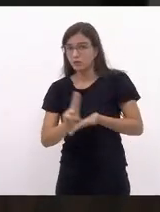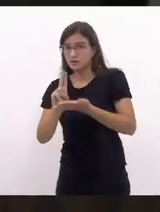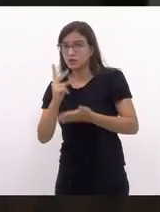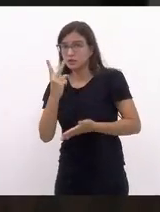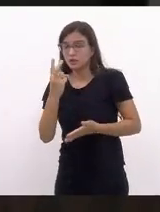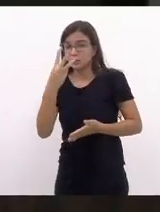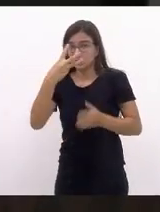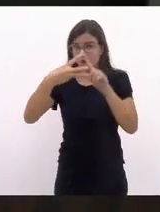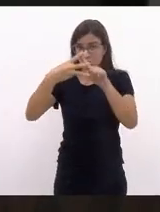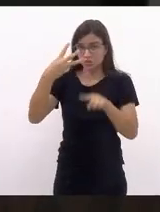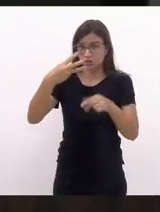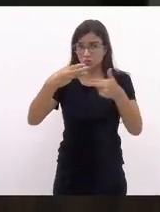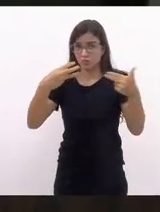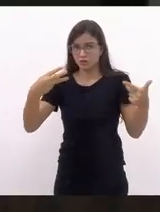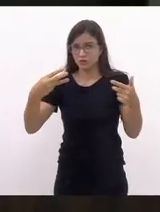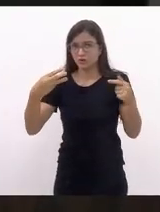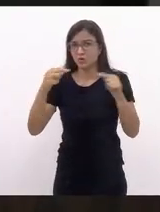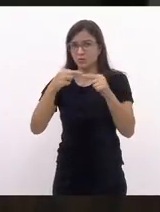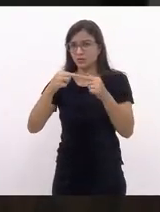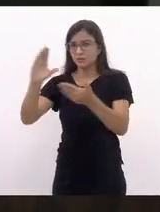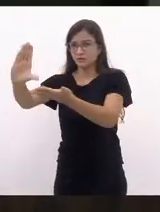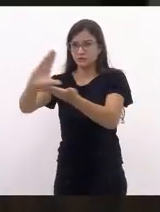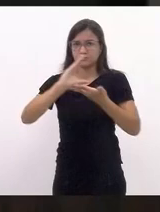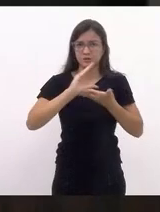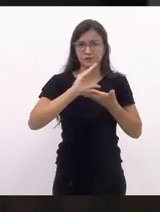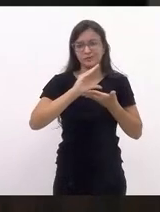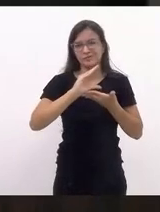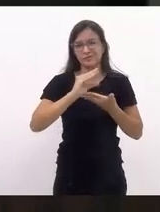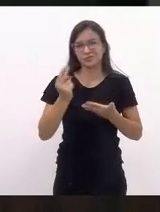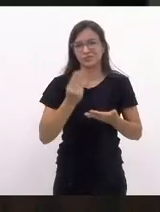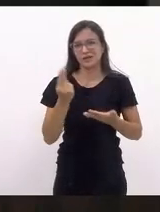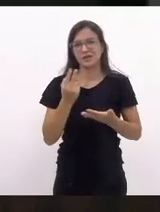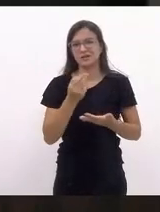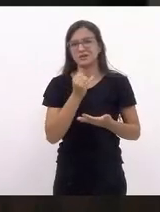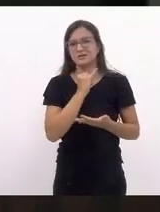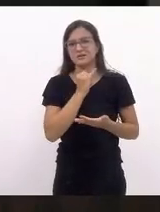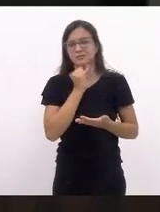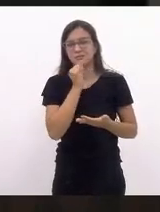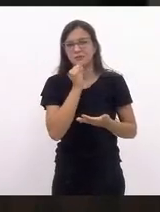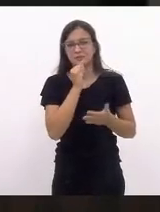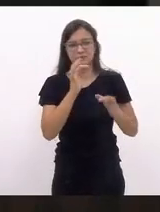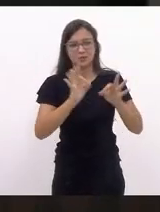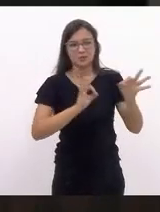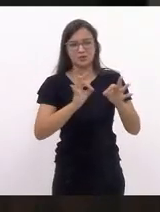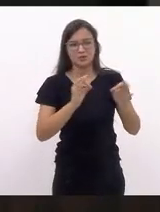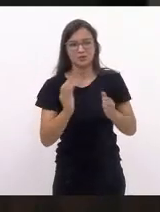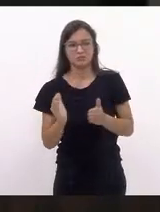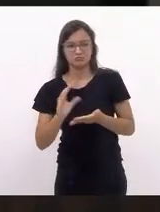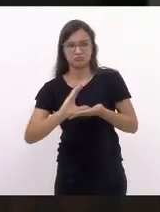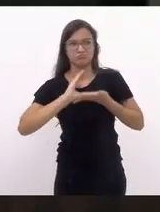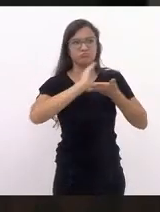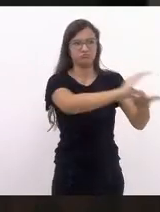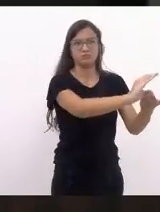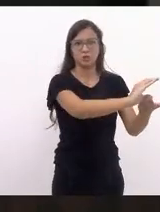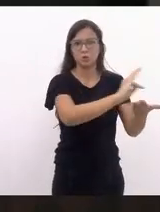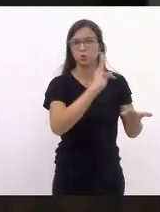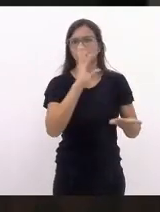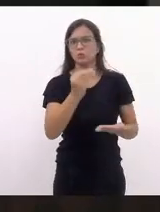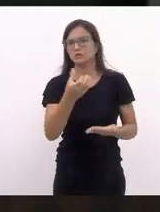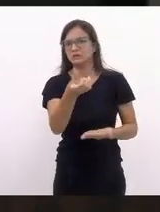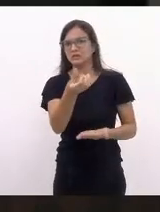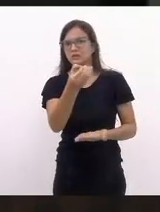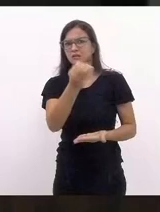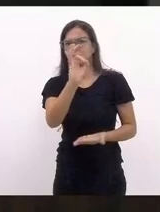que os recursos mas não dá para pegar todo o repouso e botar um projeto só vou saber se queria fazer quase que